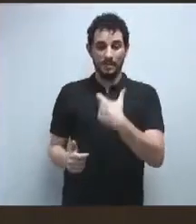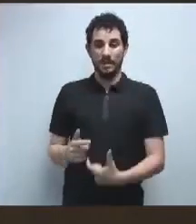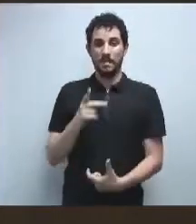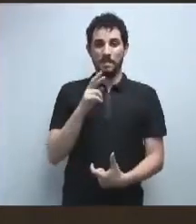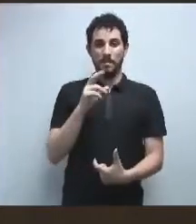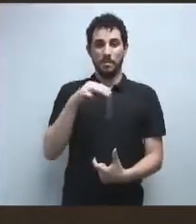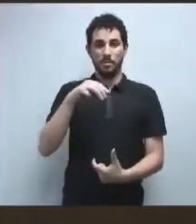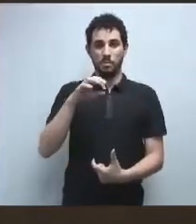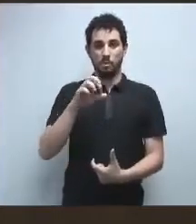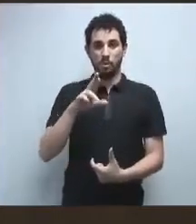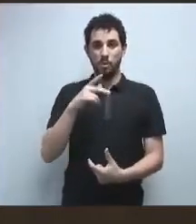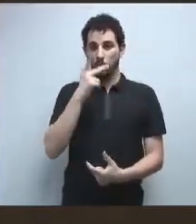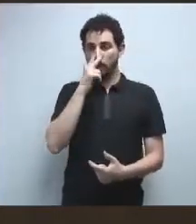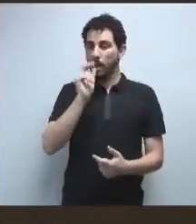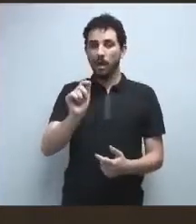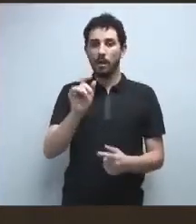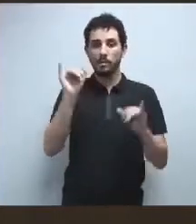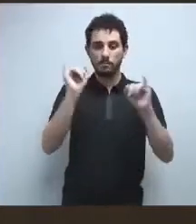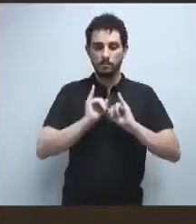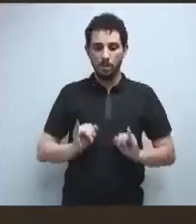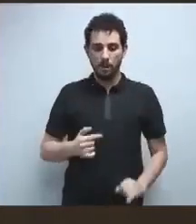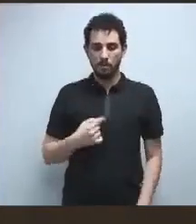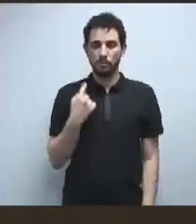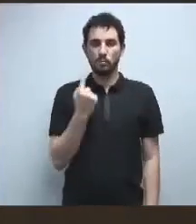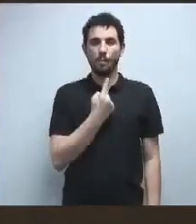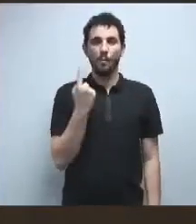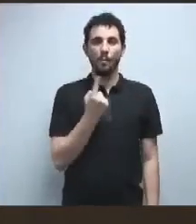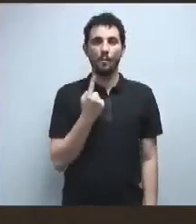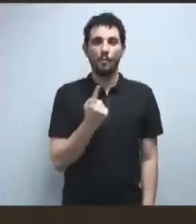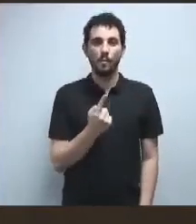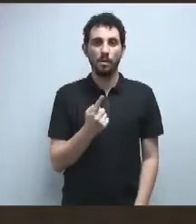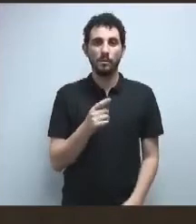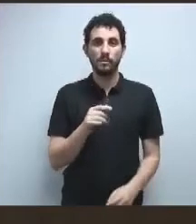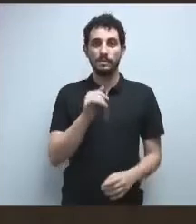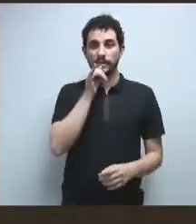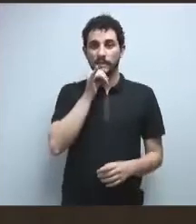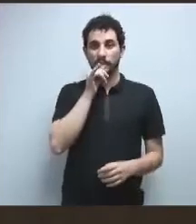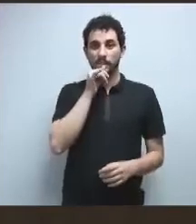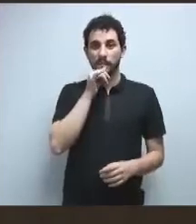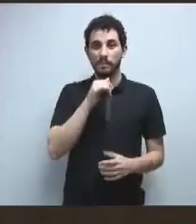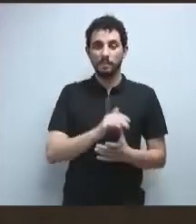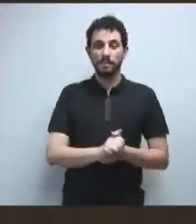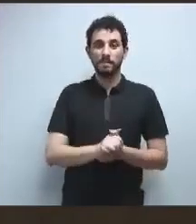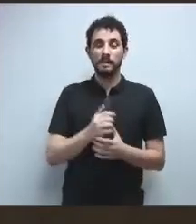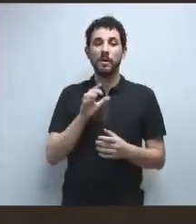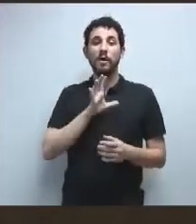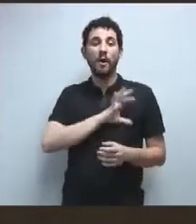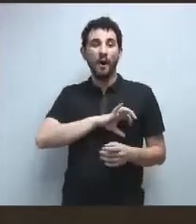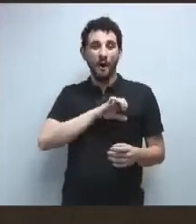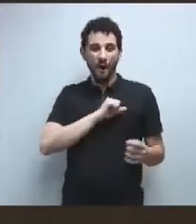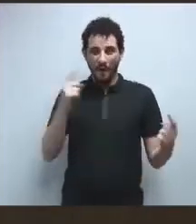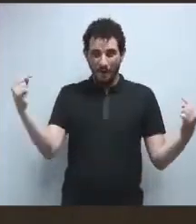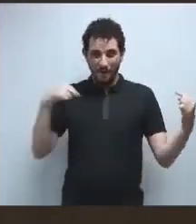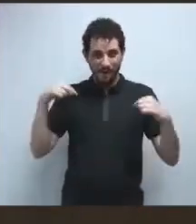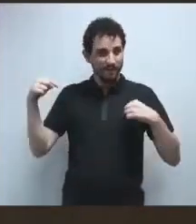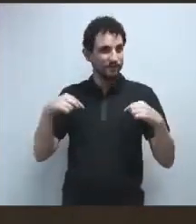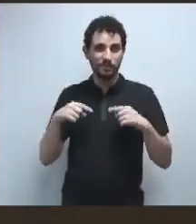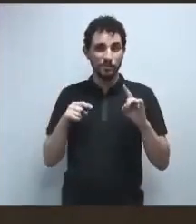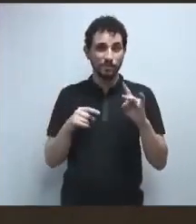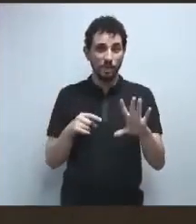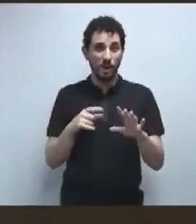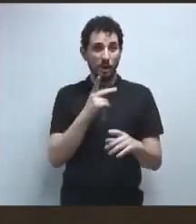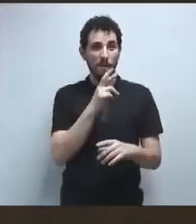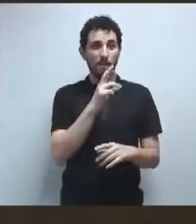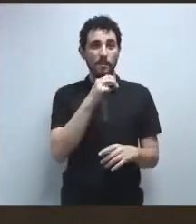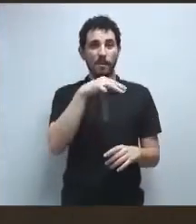naquela época eu dizia que quem gostava de promotor era outro promotor em alguns casos a